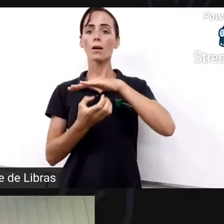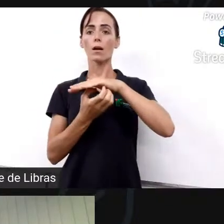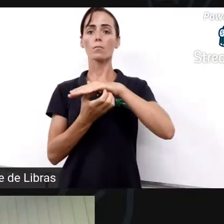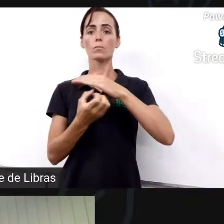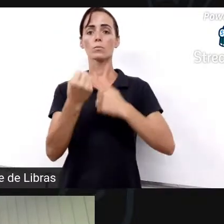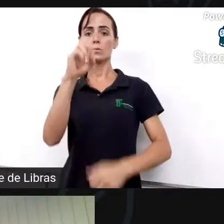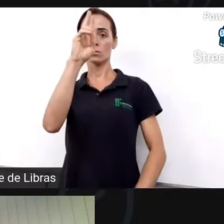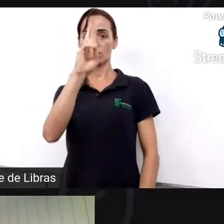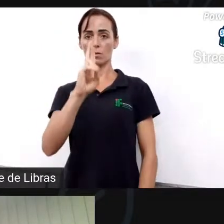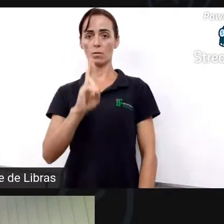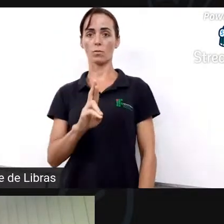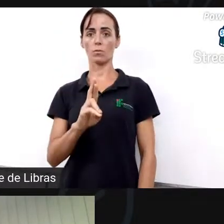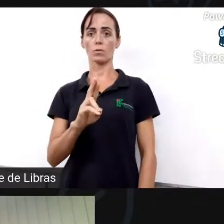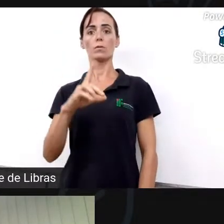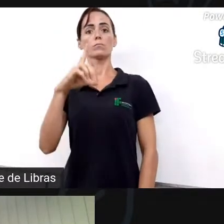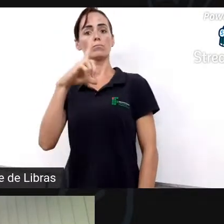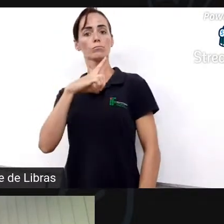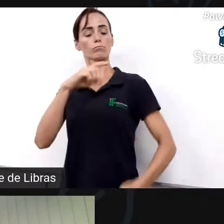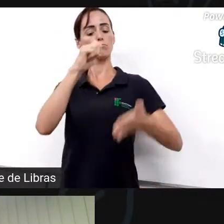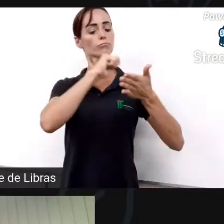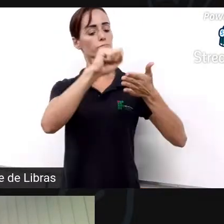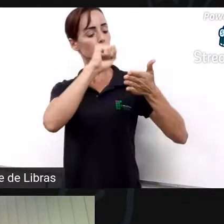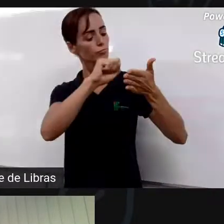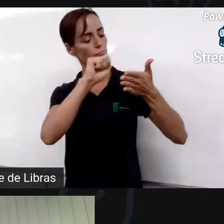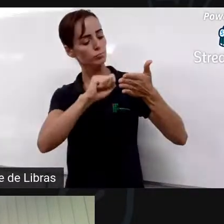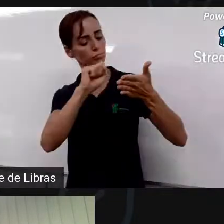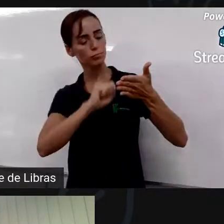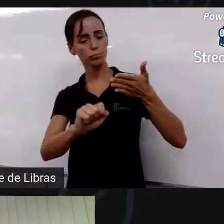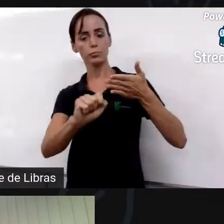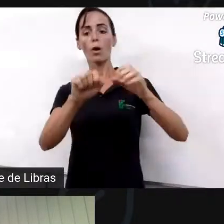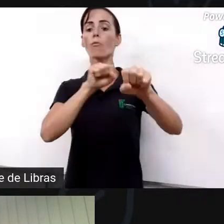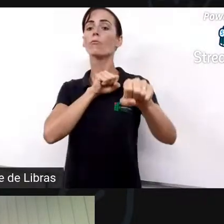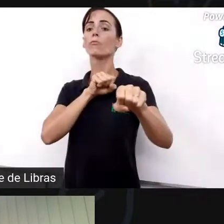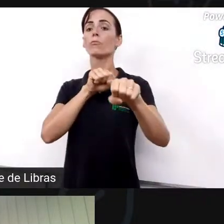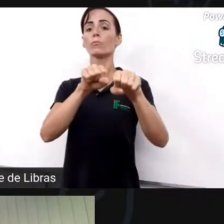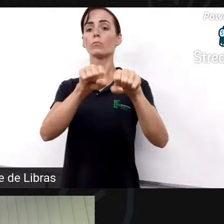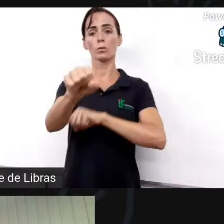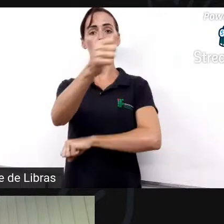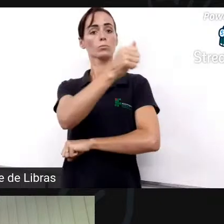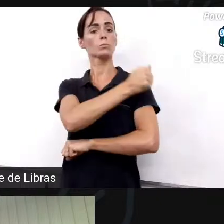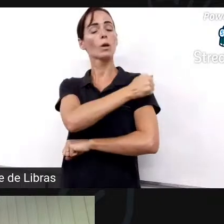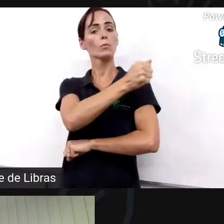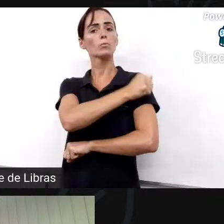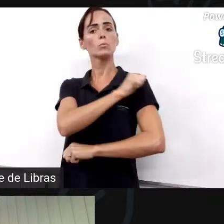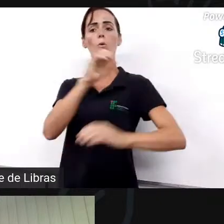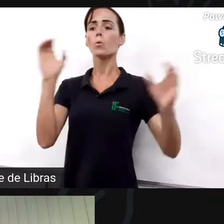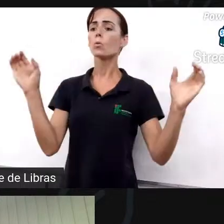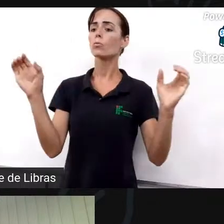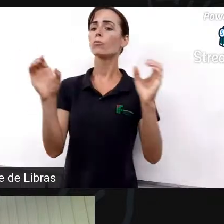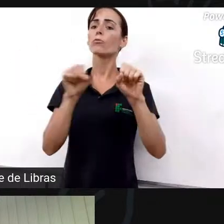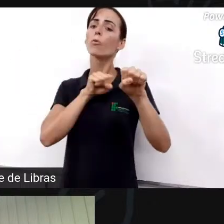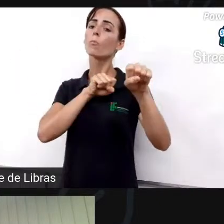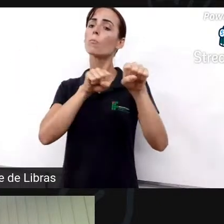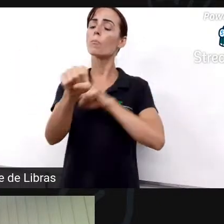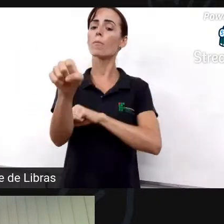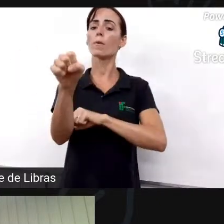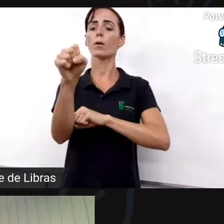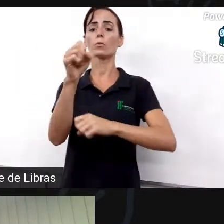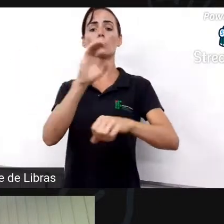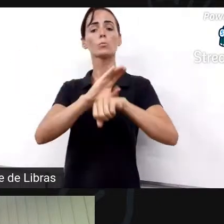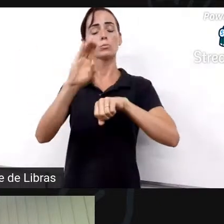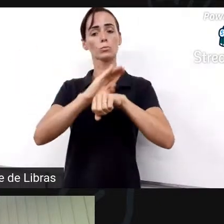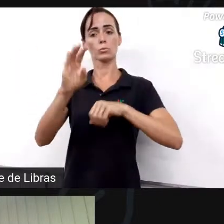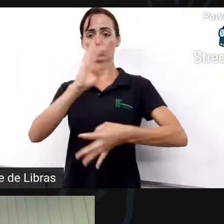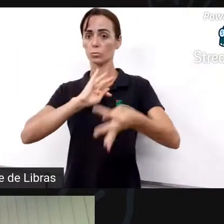à lavratura de ata de formatura de alunos concluintes do curso técnico em